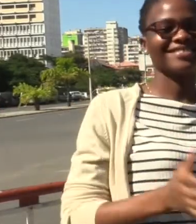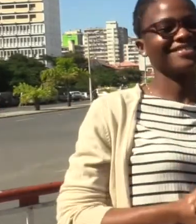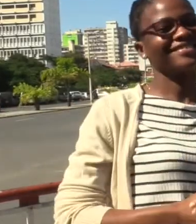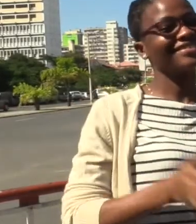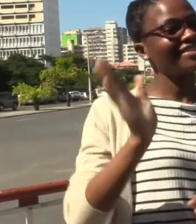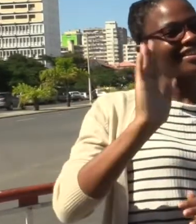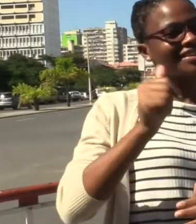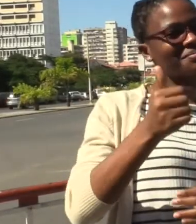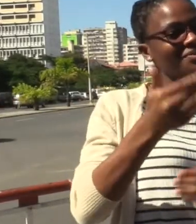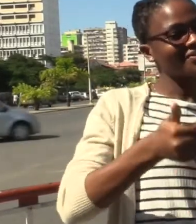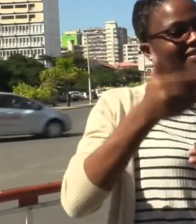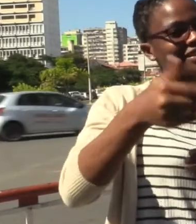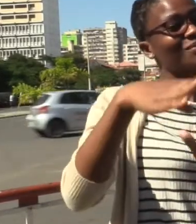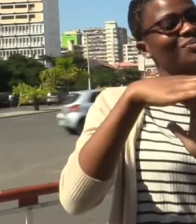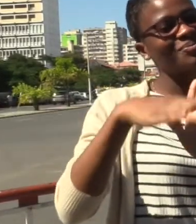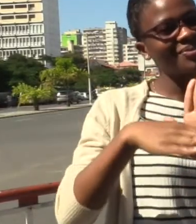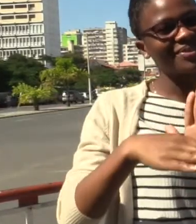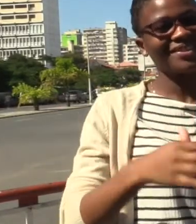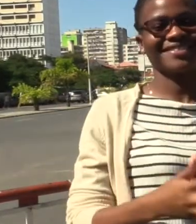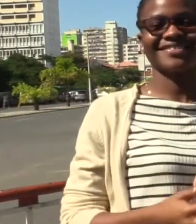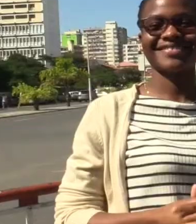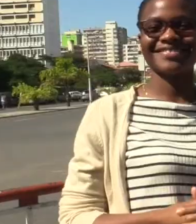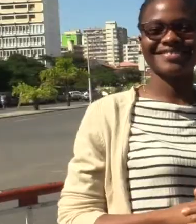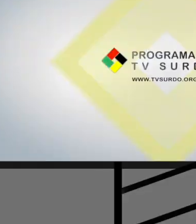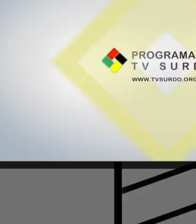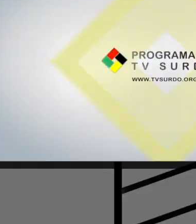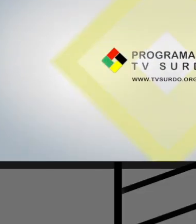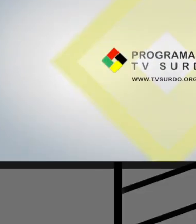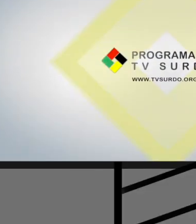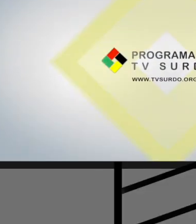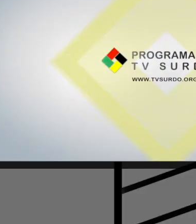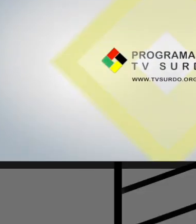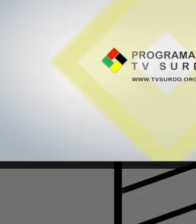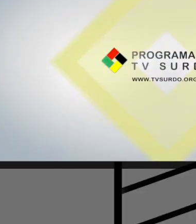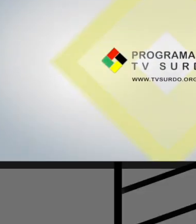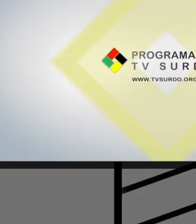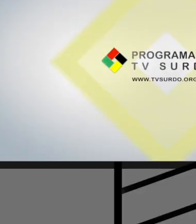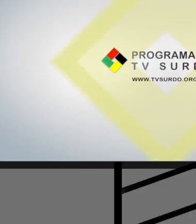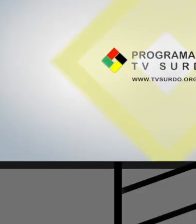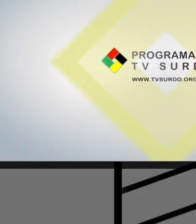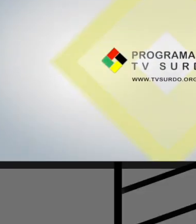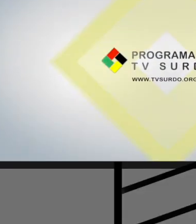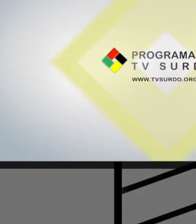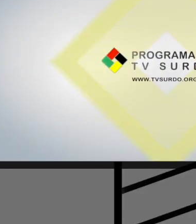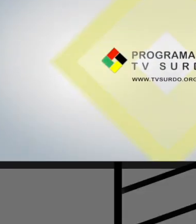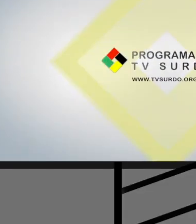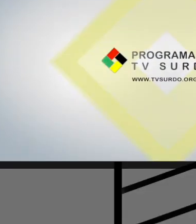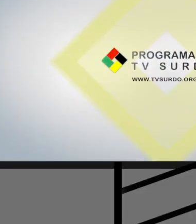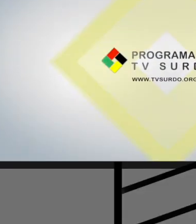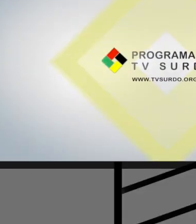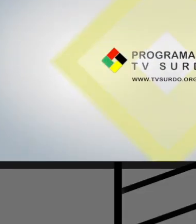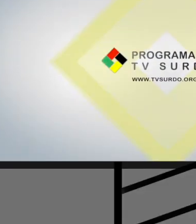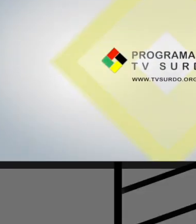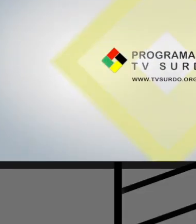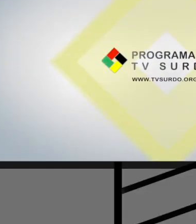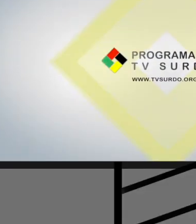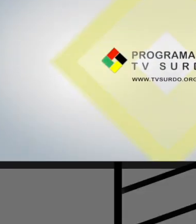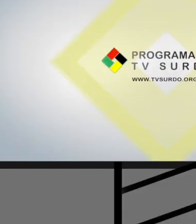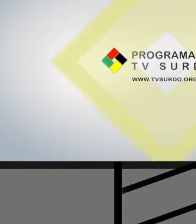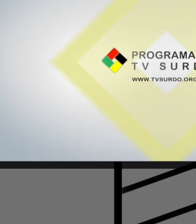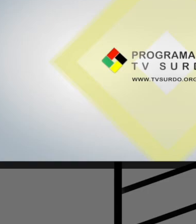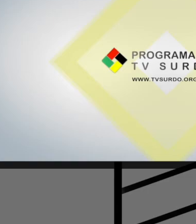Tchauzinho. Até o próximo programa. Aprendendo língua de sinais, estimulamos o nosso sexto